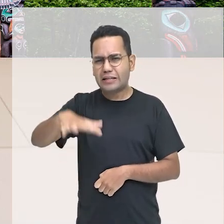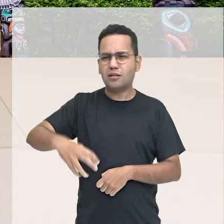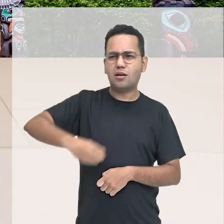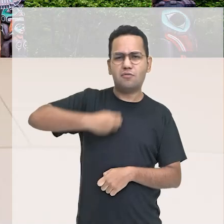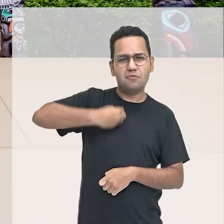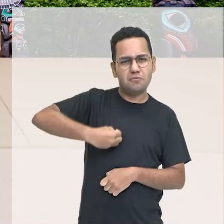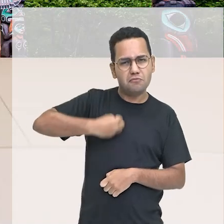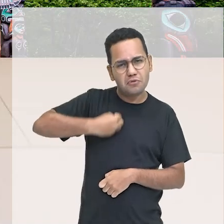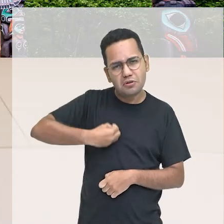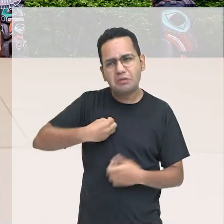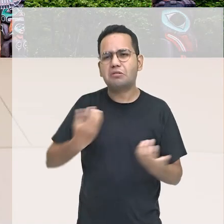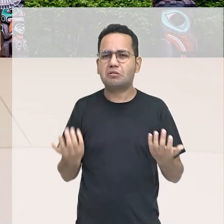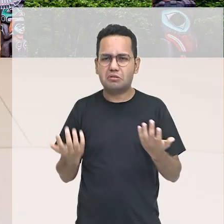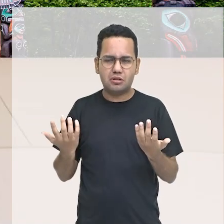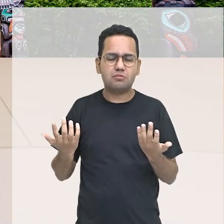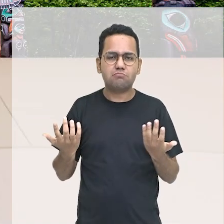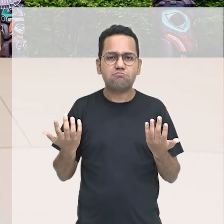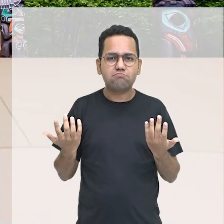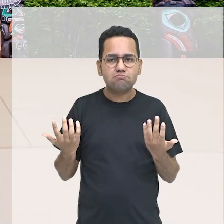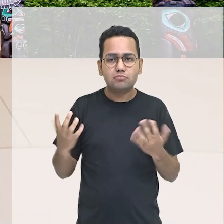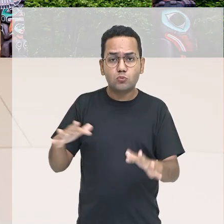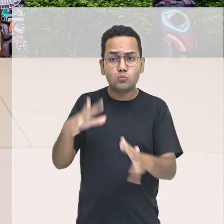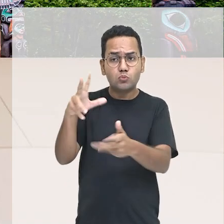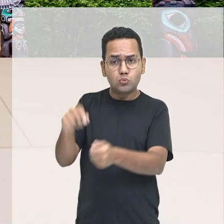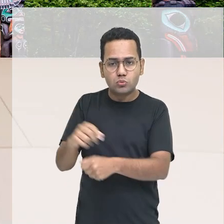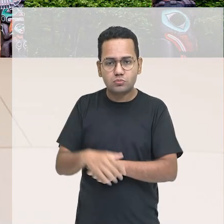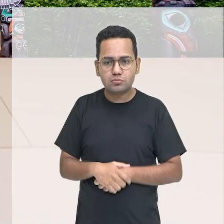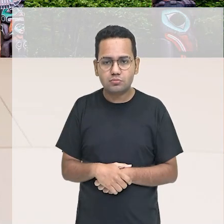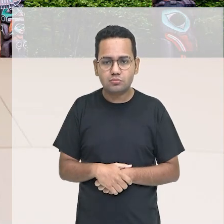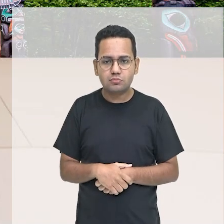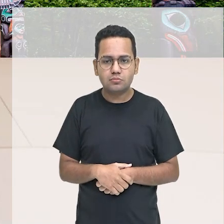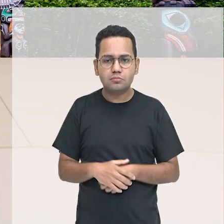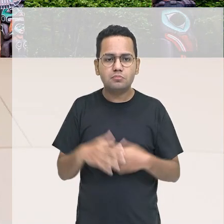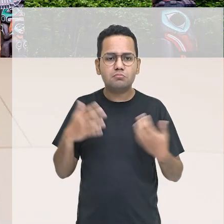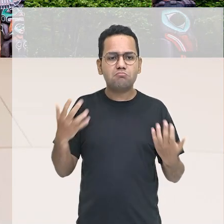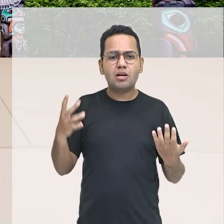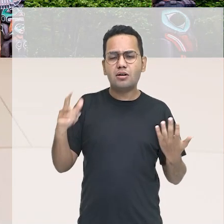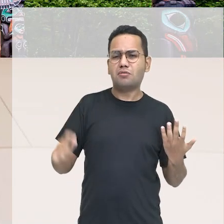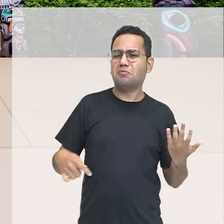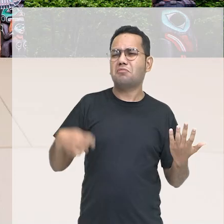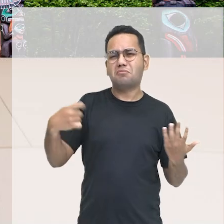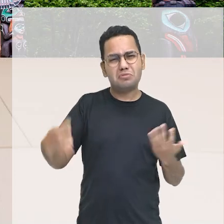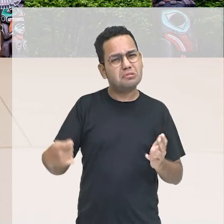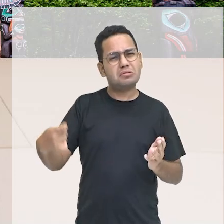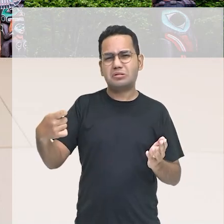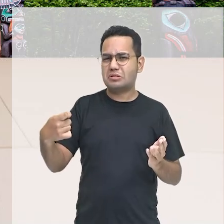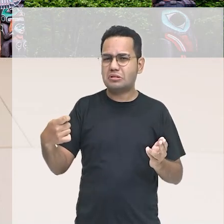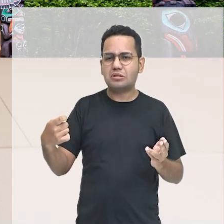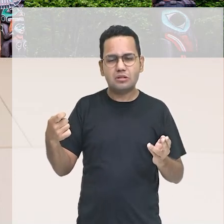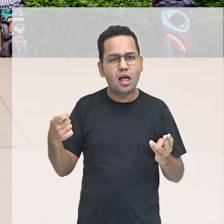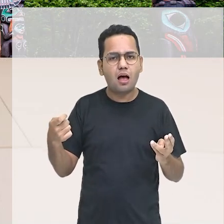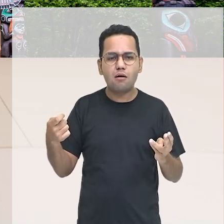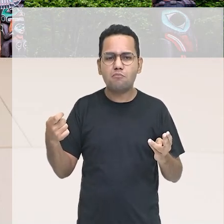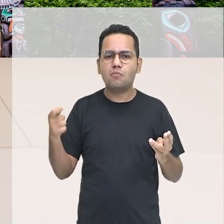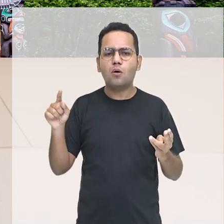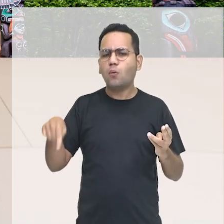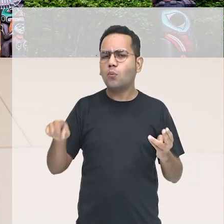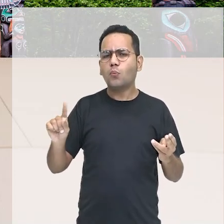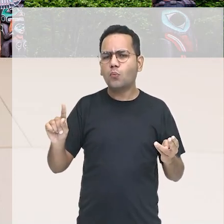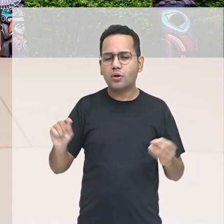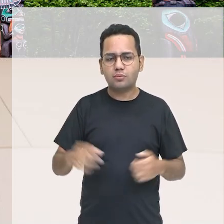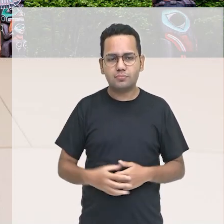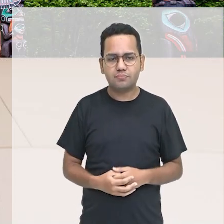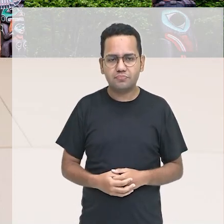mundanas. Mais uma vez, isso é uma questão simbológica, e essa distinção